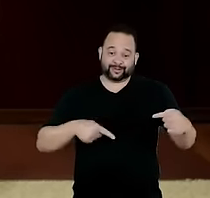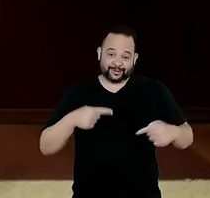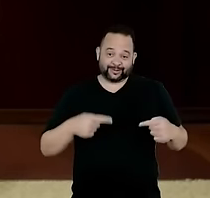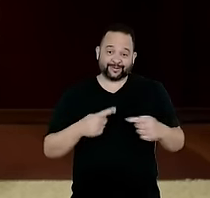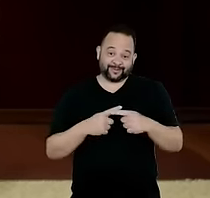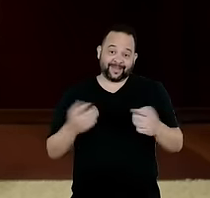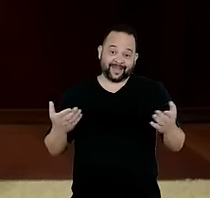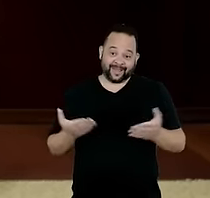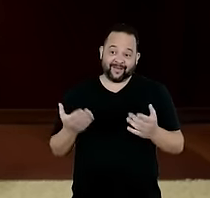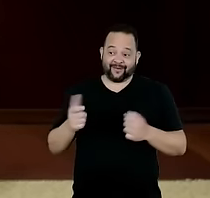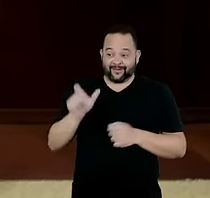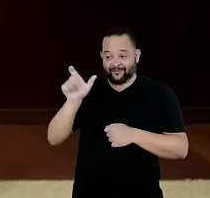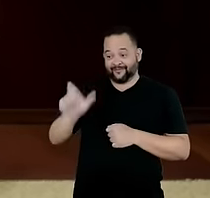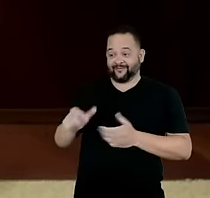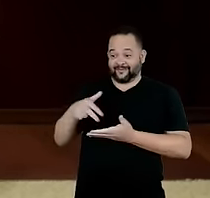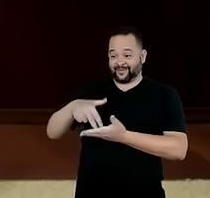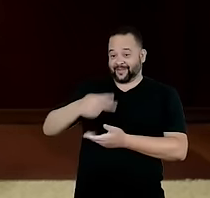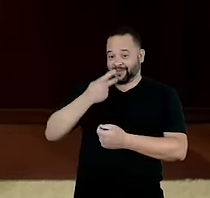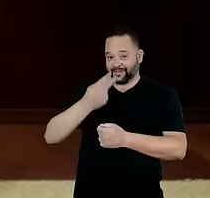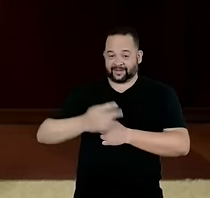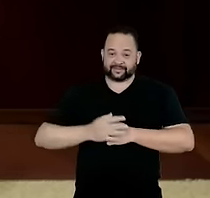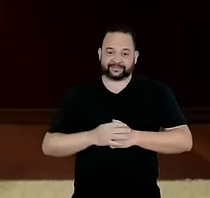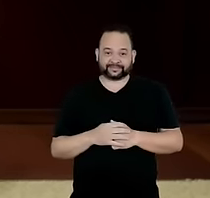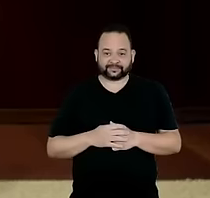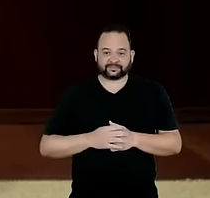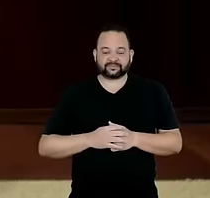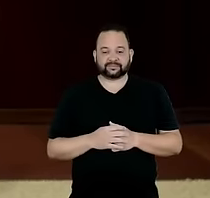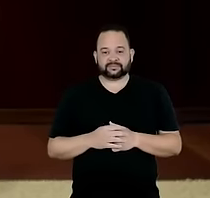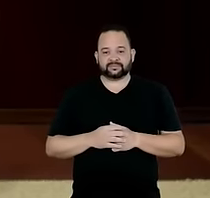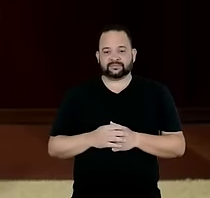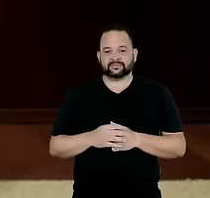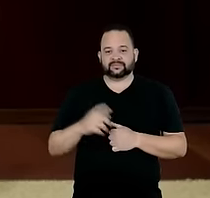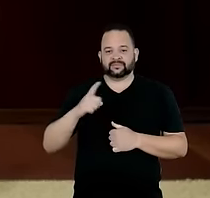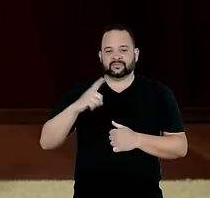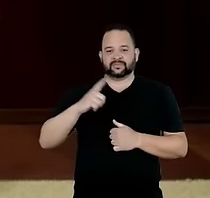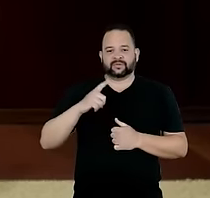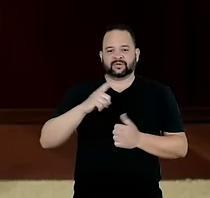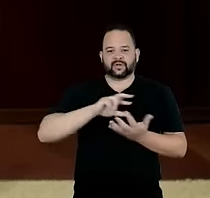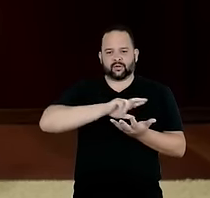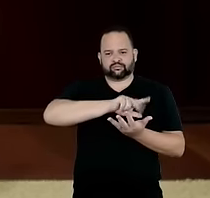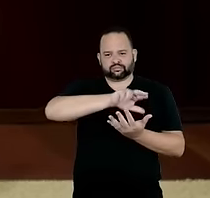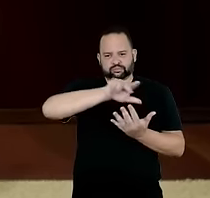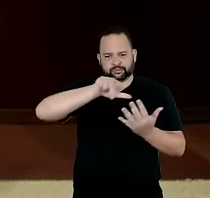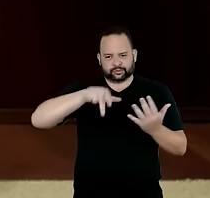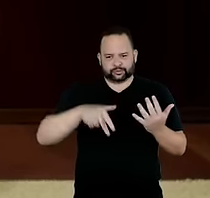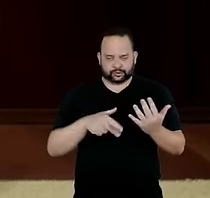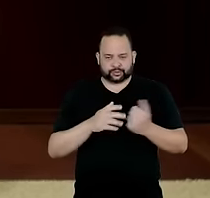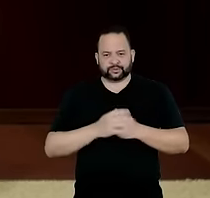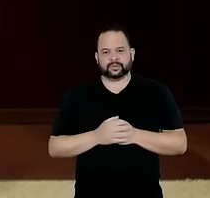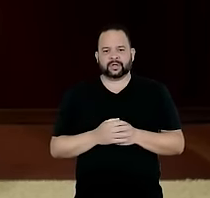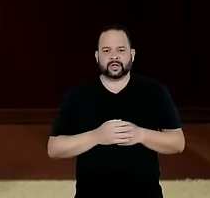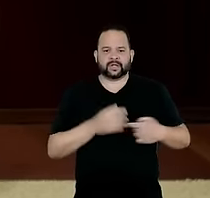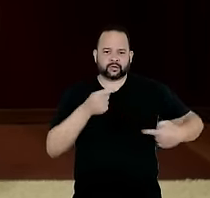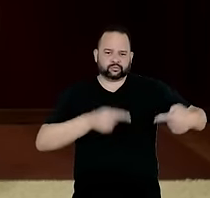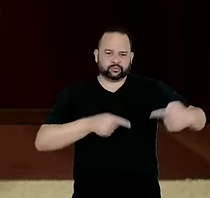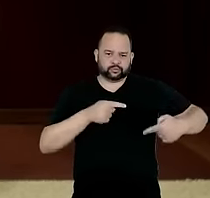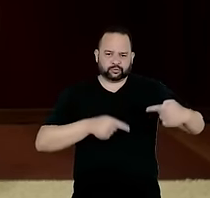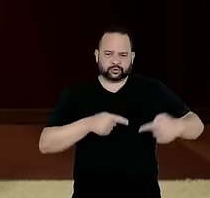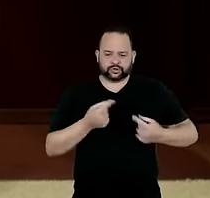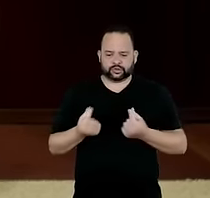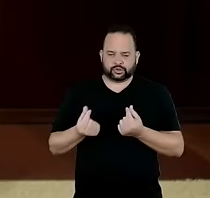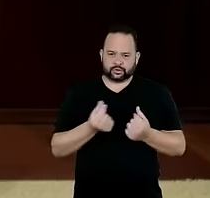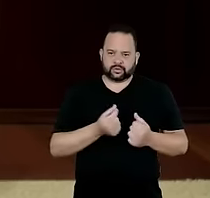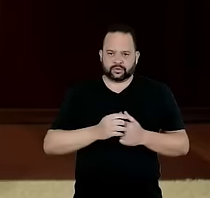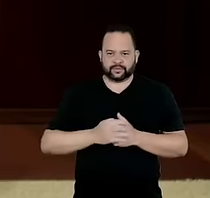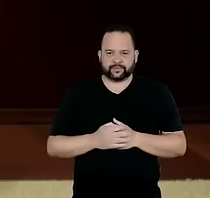ele tem trazido ali que ele indica ali a pluralidade na condução de política monetária que é ele vai fazer cortes